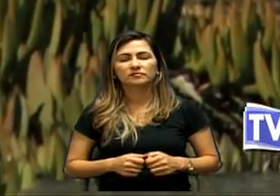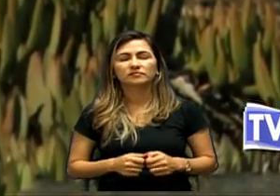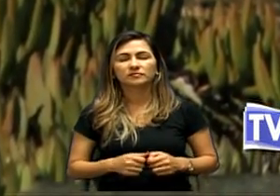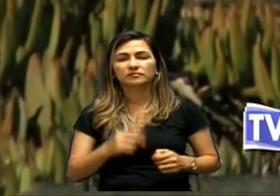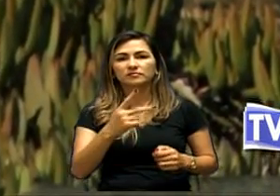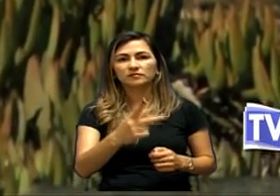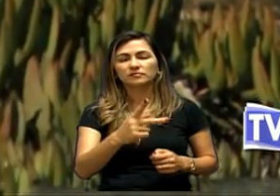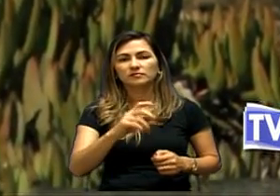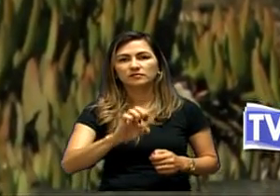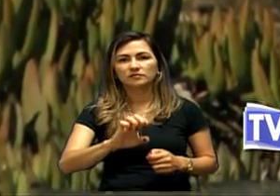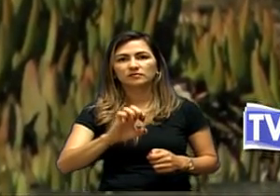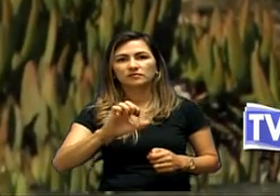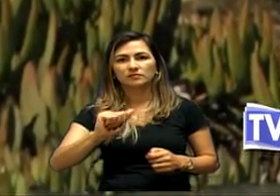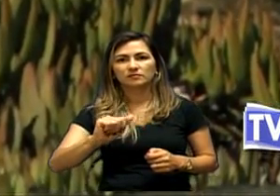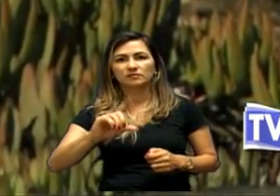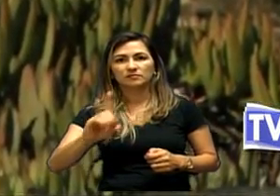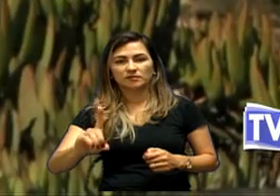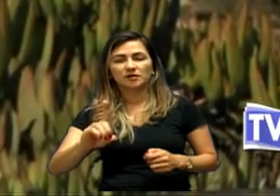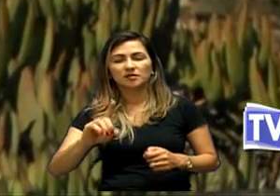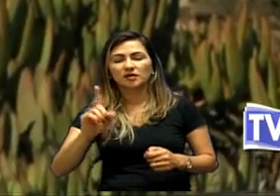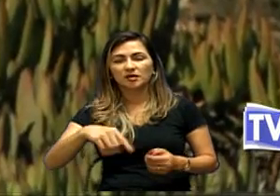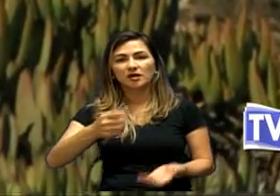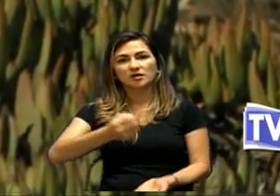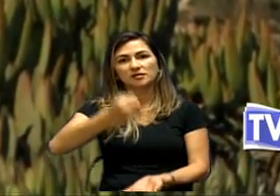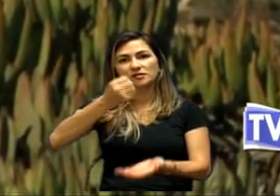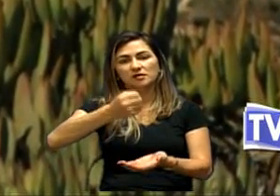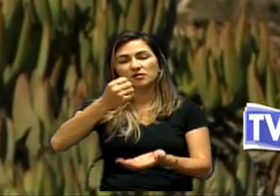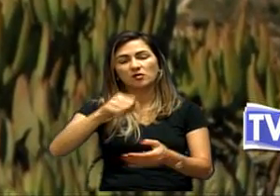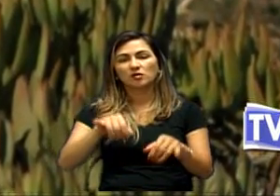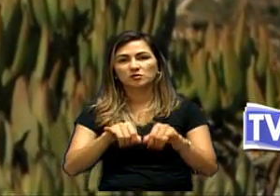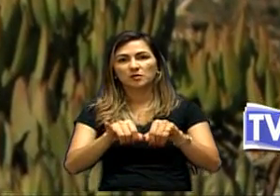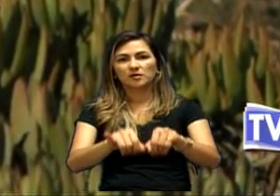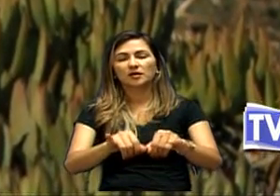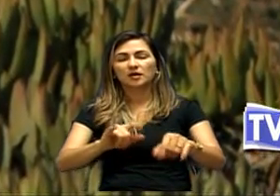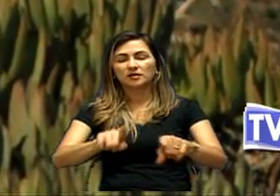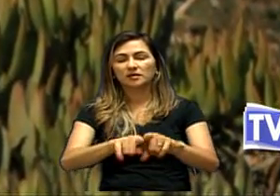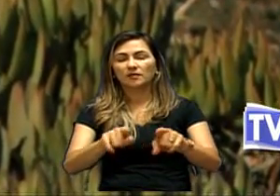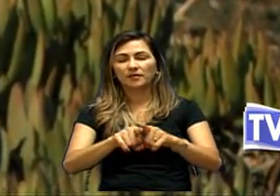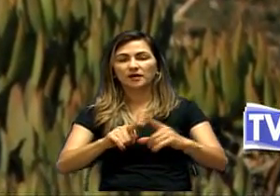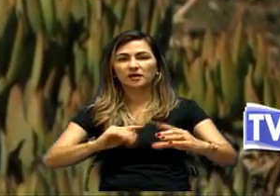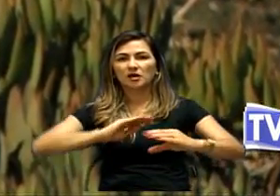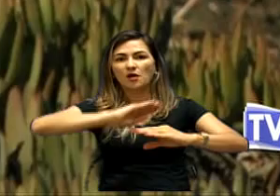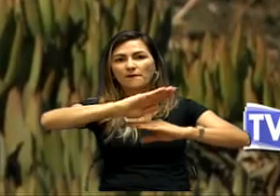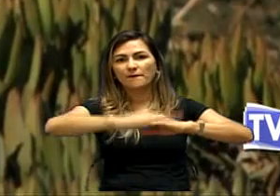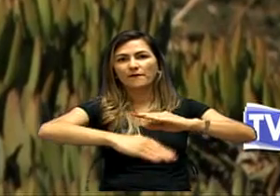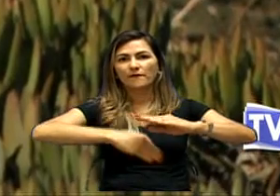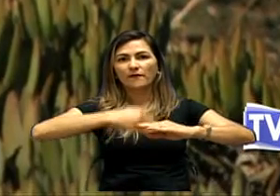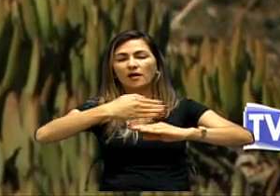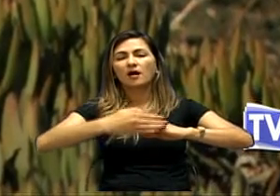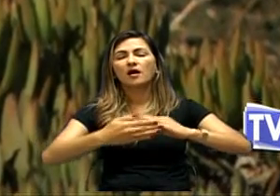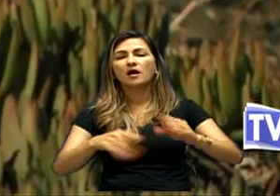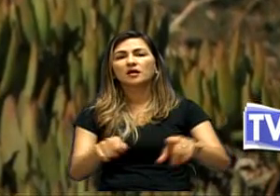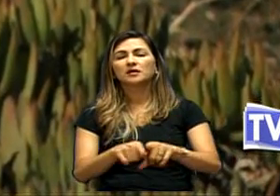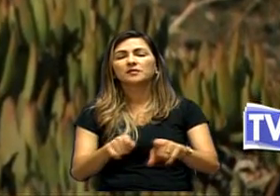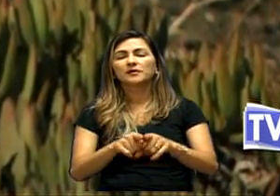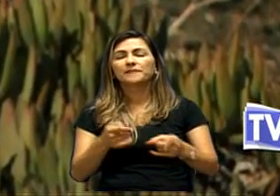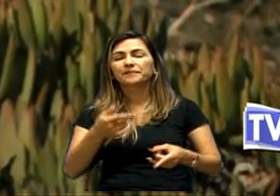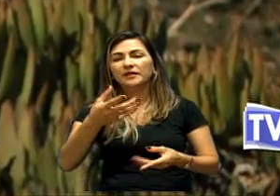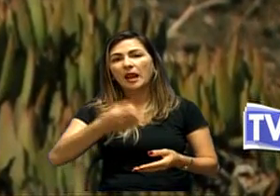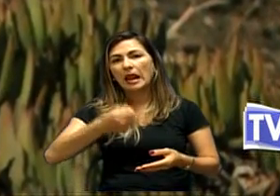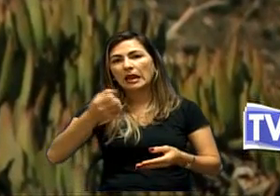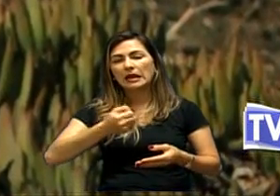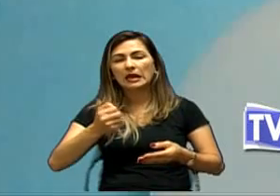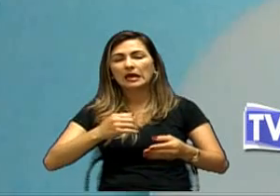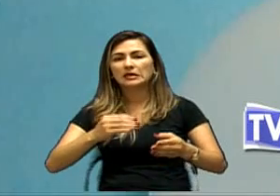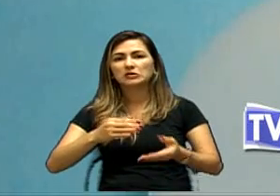presente em sacolas para supermercado, filmes para embalar leite e outros alimentos, sacaria industrial, bolsas para soro medicinal, sacos